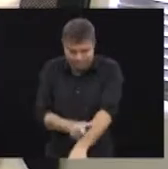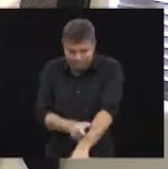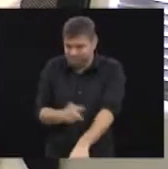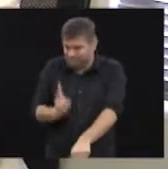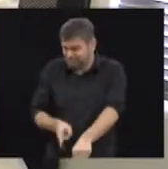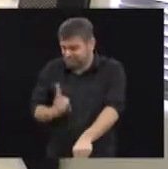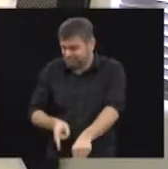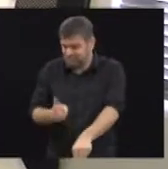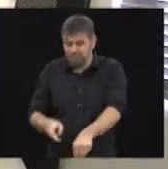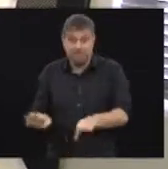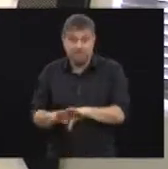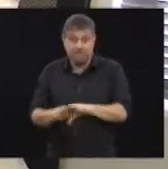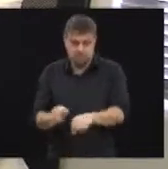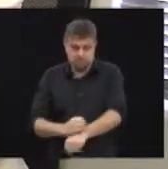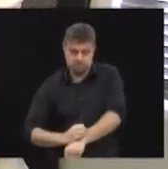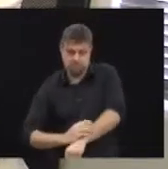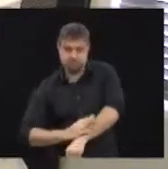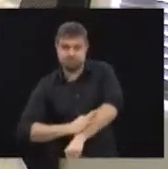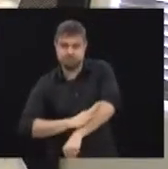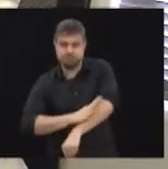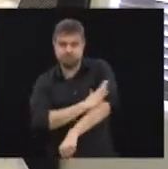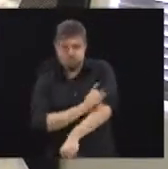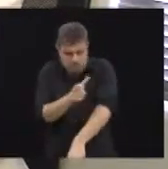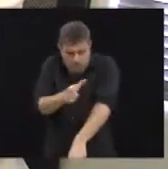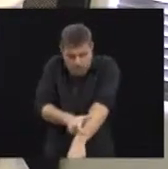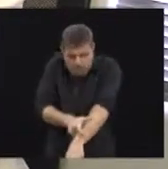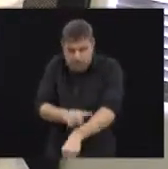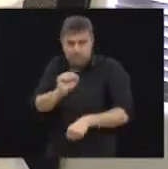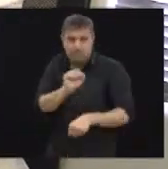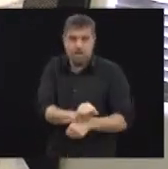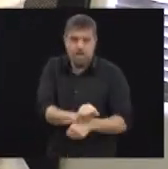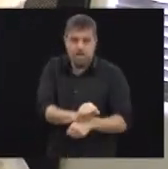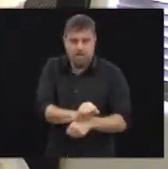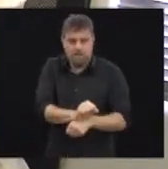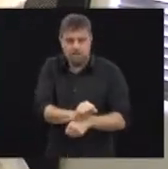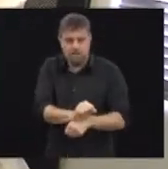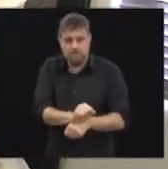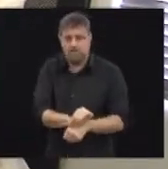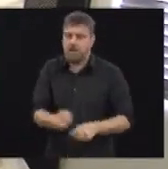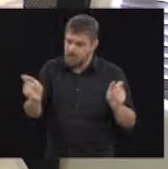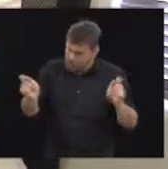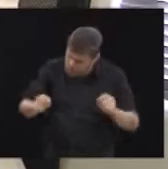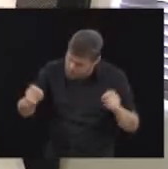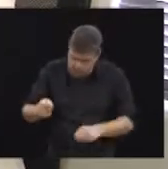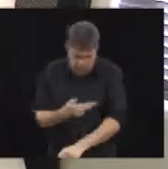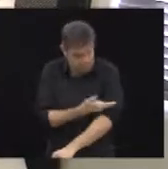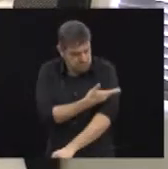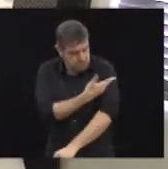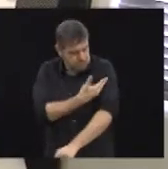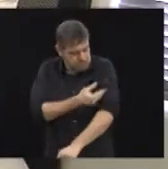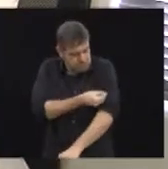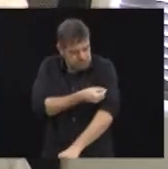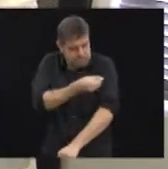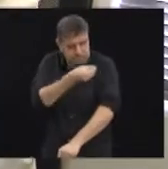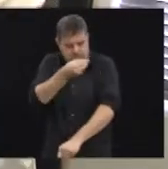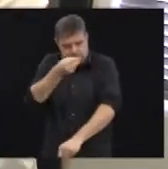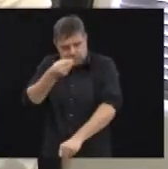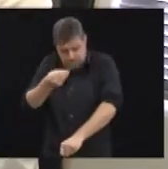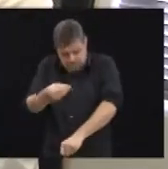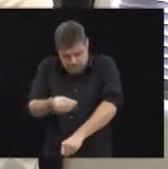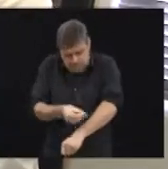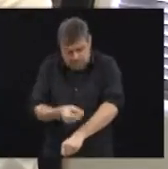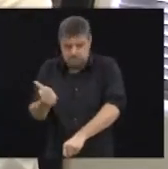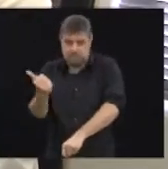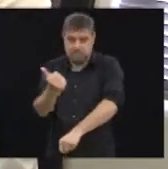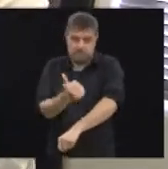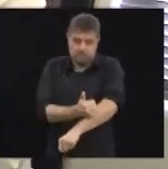não repigmentou, mas também não aumentou, ficou naquilo e estacionou. Aí é bem indicado a